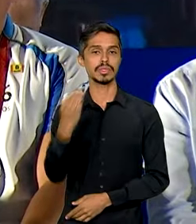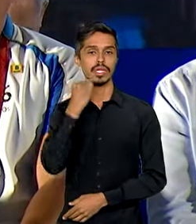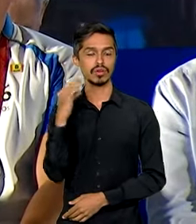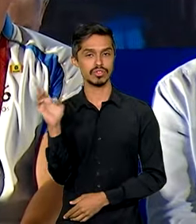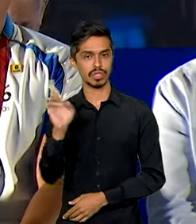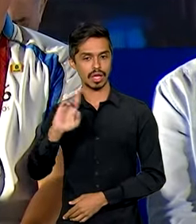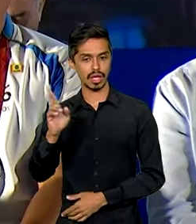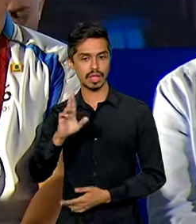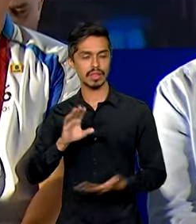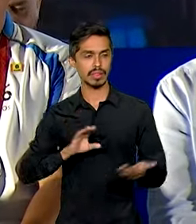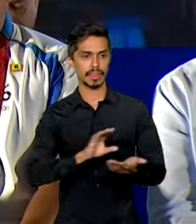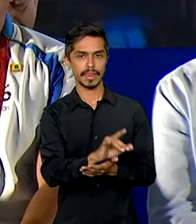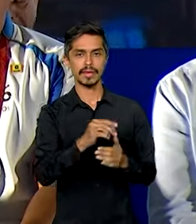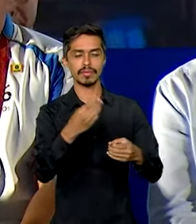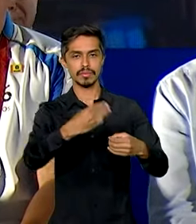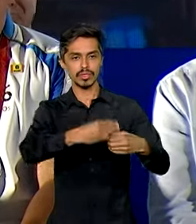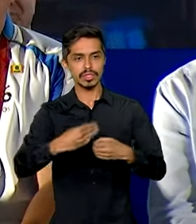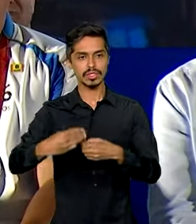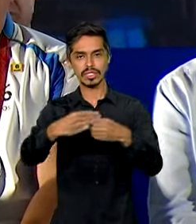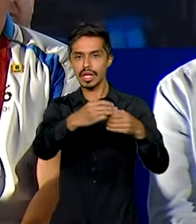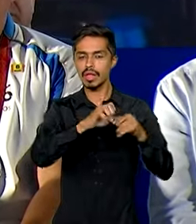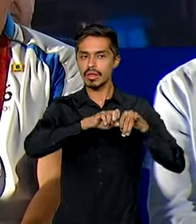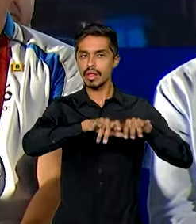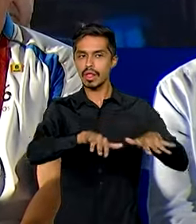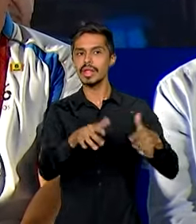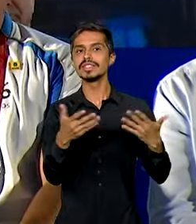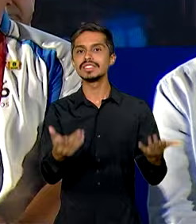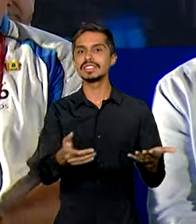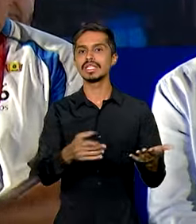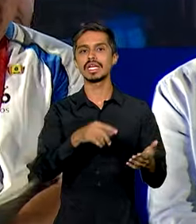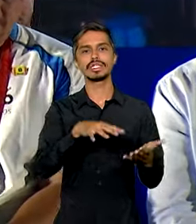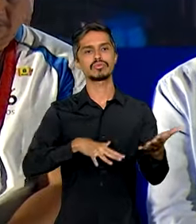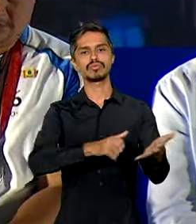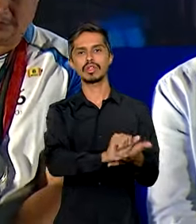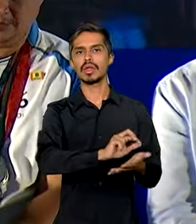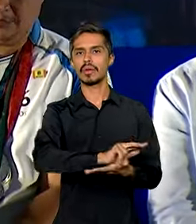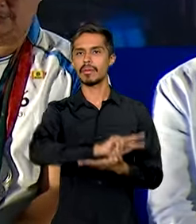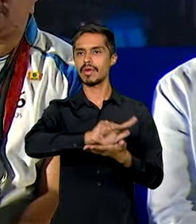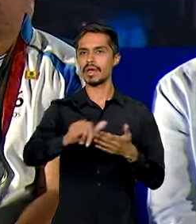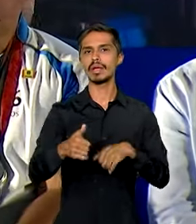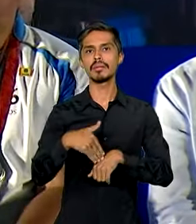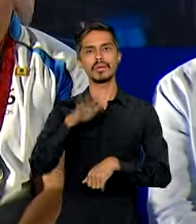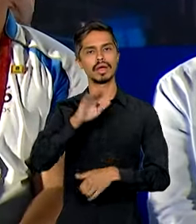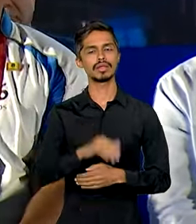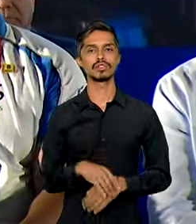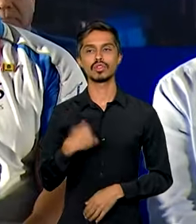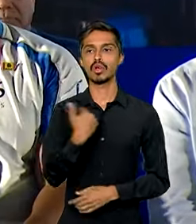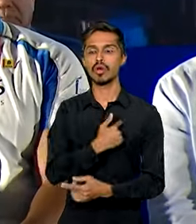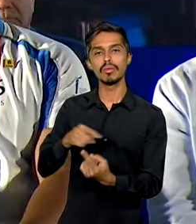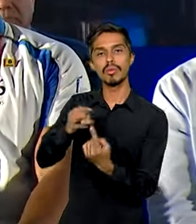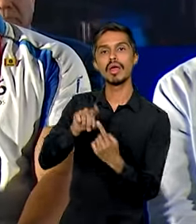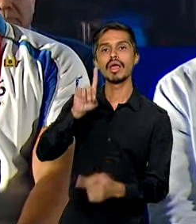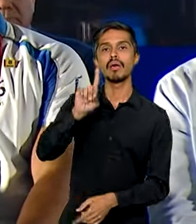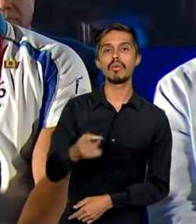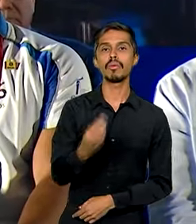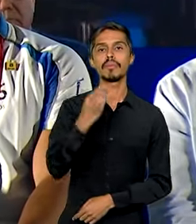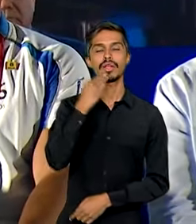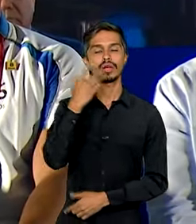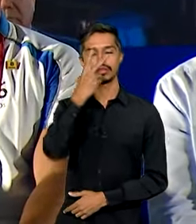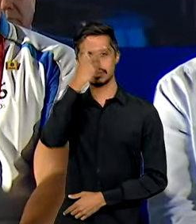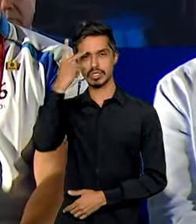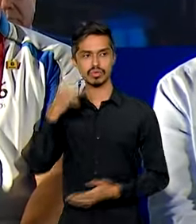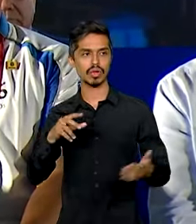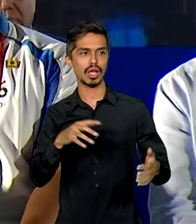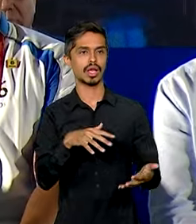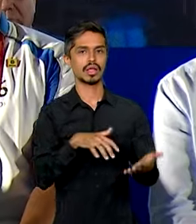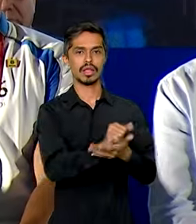1.700.000.000 de reais para municípios e estados para ampliar suas matrículas. A nossa meta é 1 milhão de novas matrículas nesse